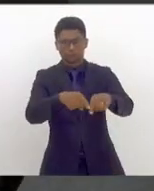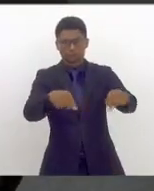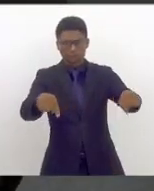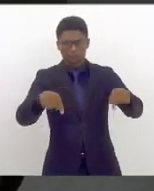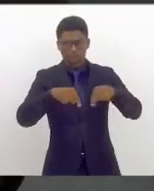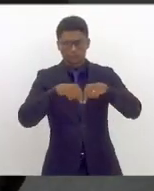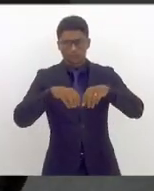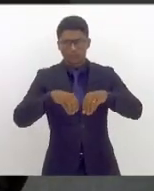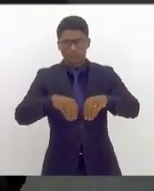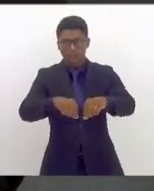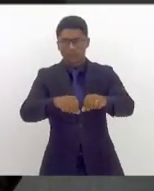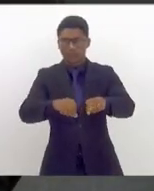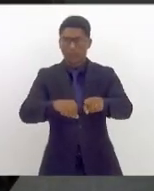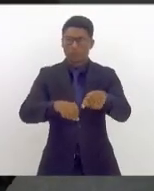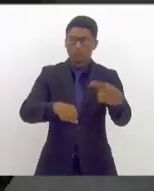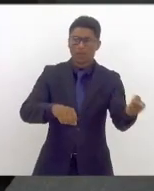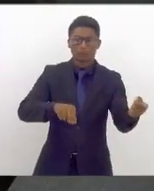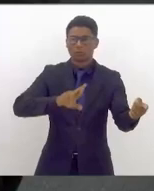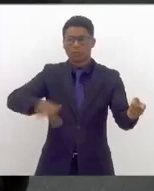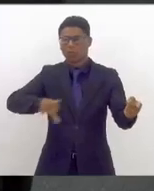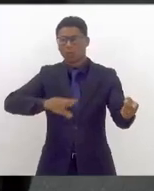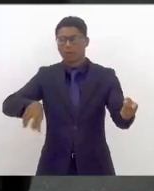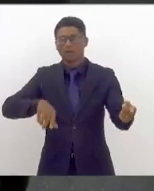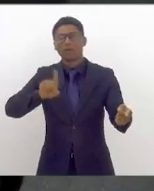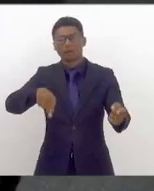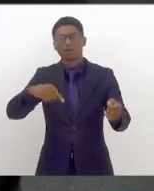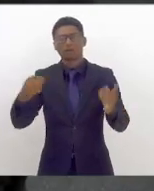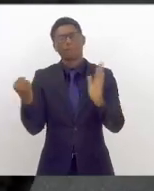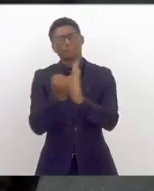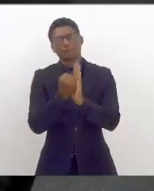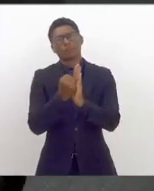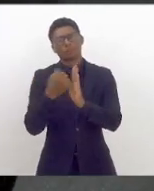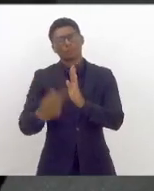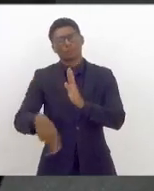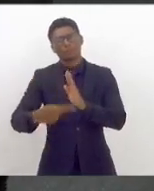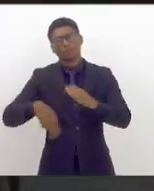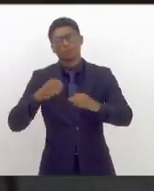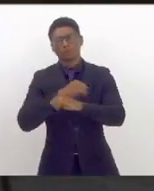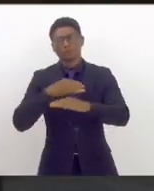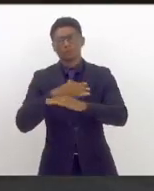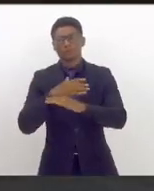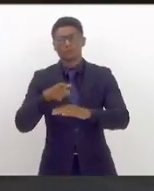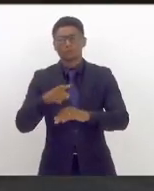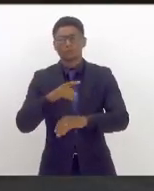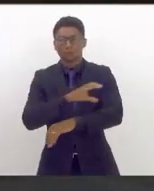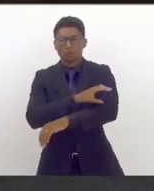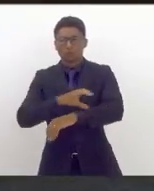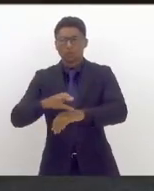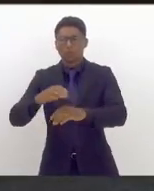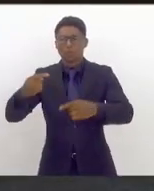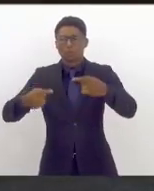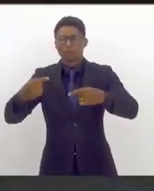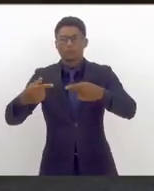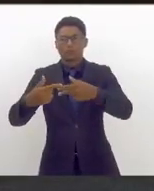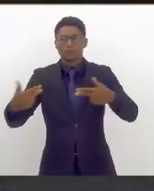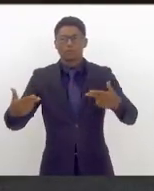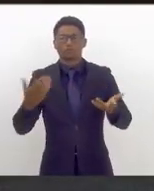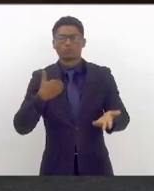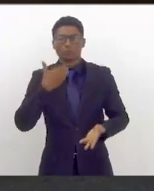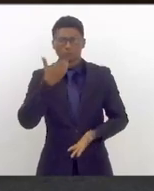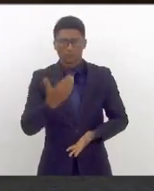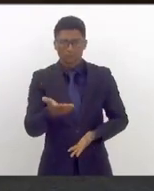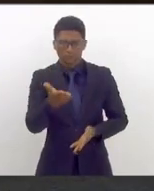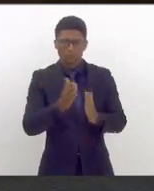o buraco propriamente dito que é um patrimônio da cidade que é o local de manifestação cultural política Então eu só peço